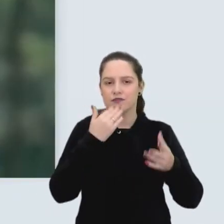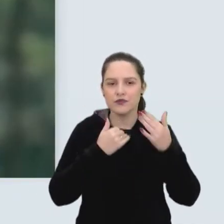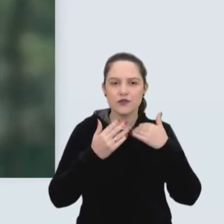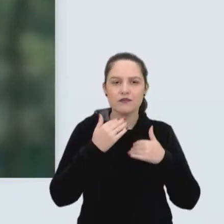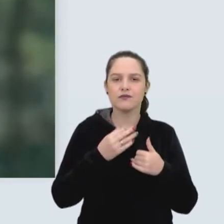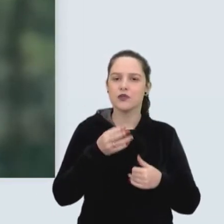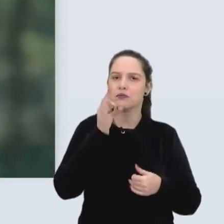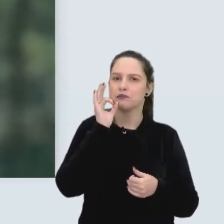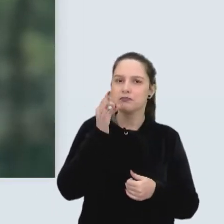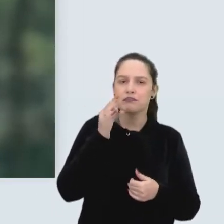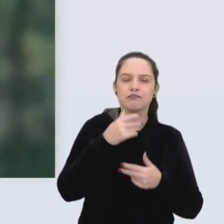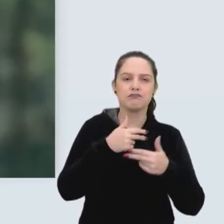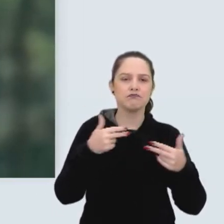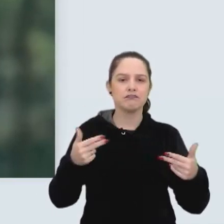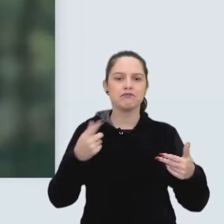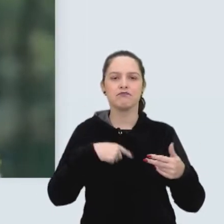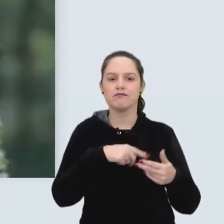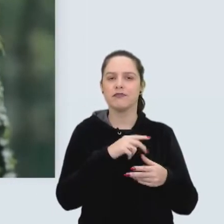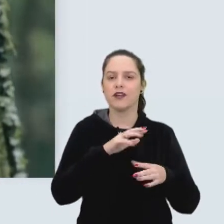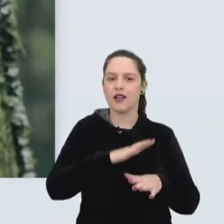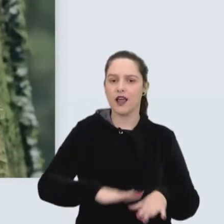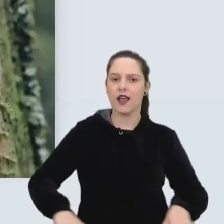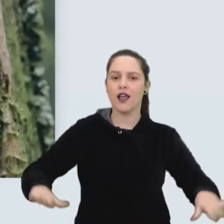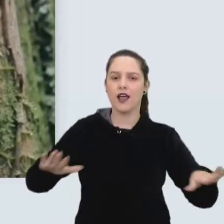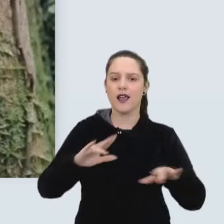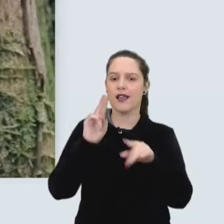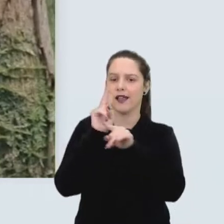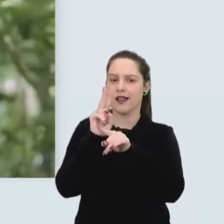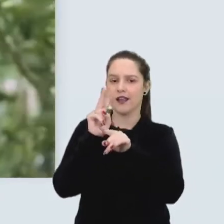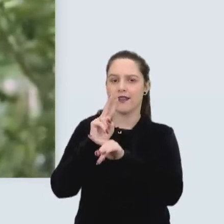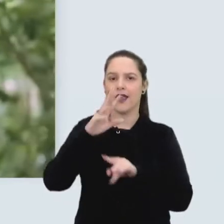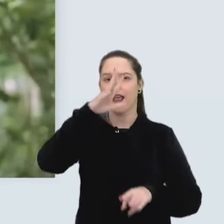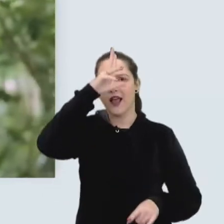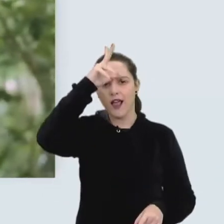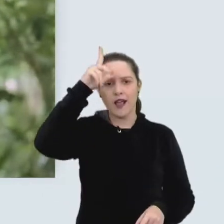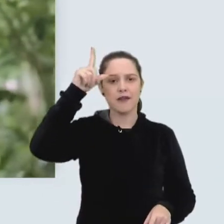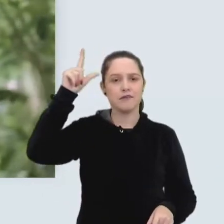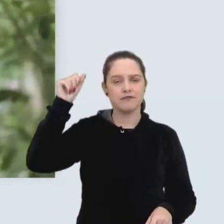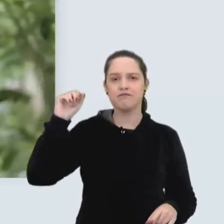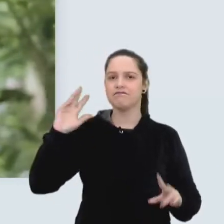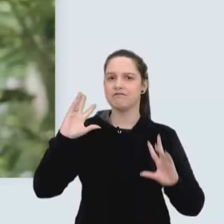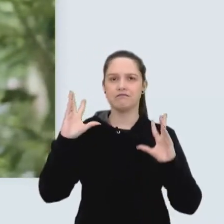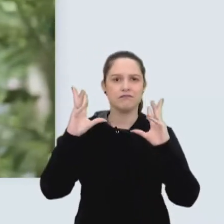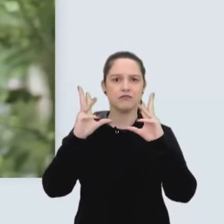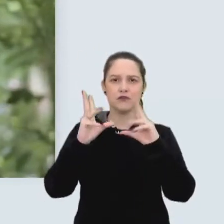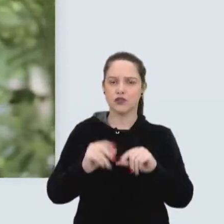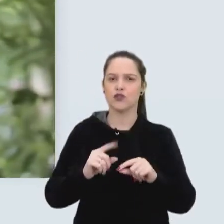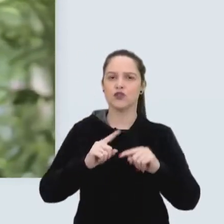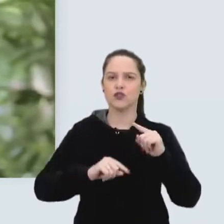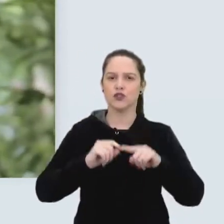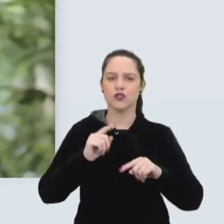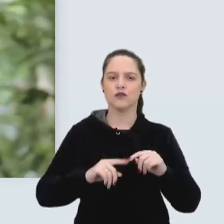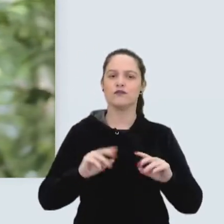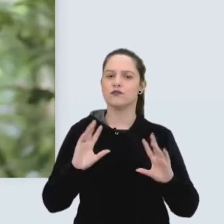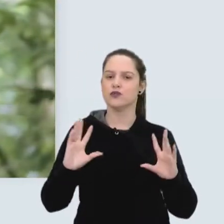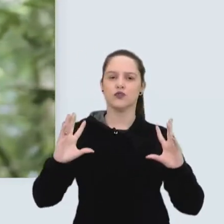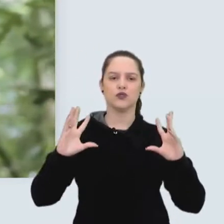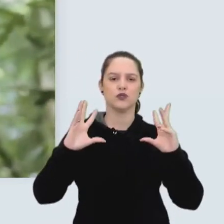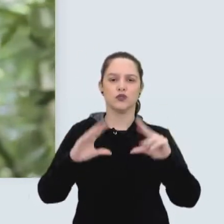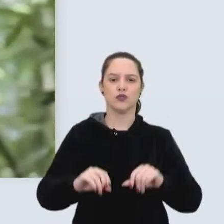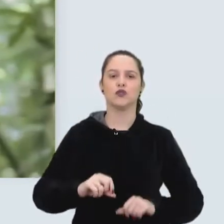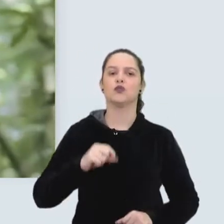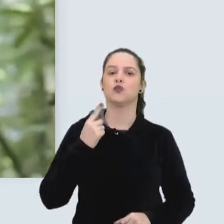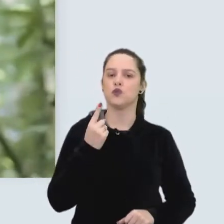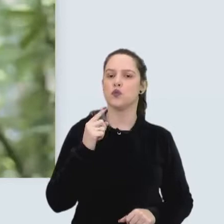própria madeira. As áreas protegidas na Amazônia, por exemplo, têm o potencial de produzir anualmente de 1 a 2 bilhões